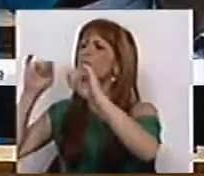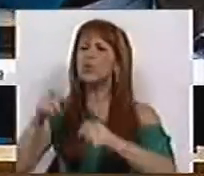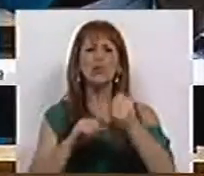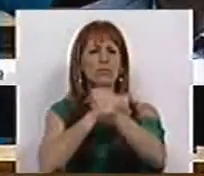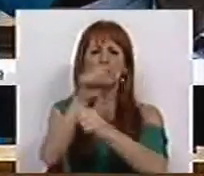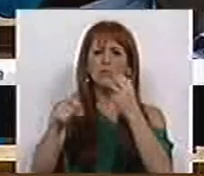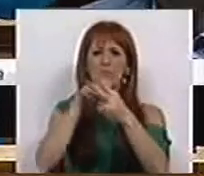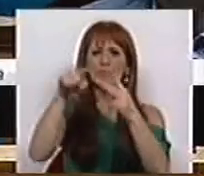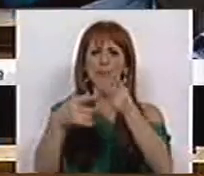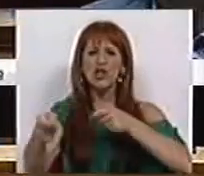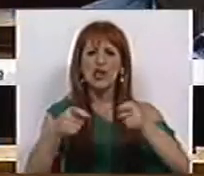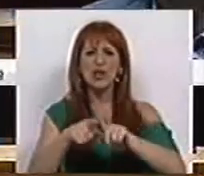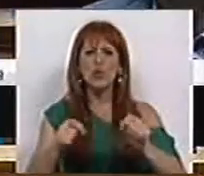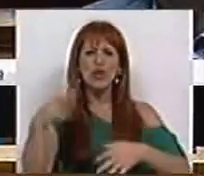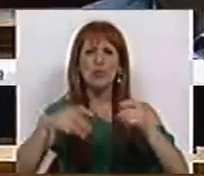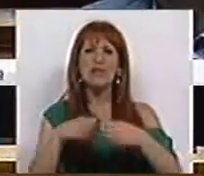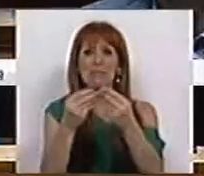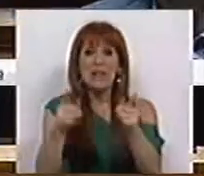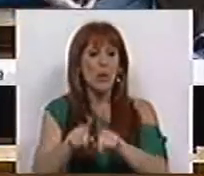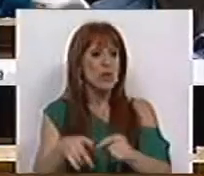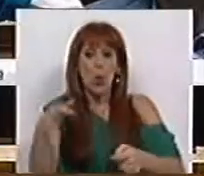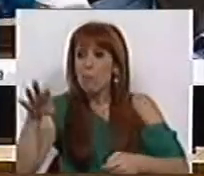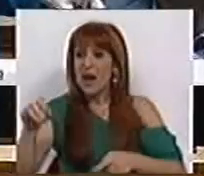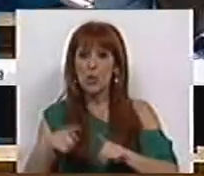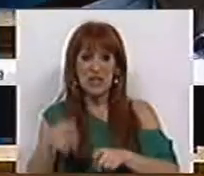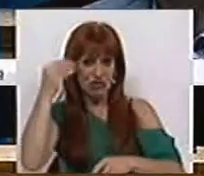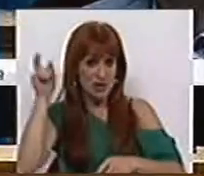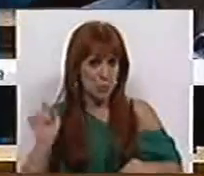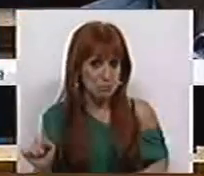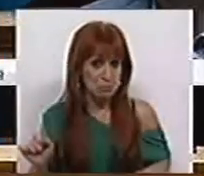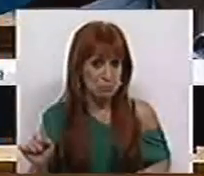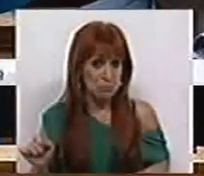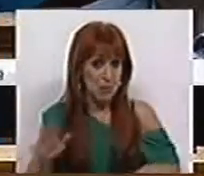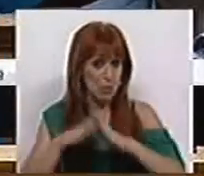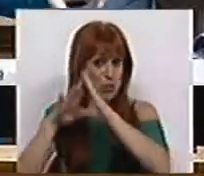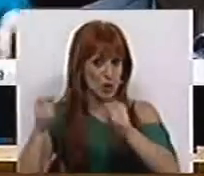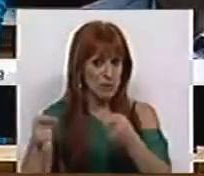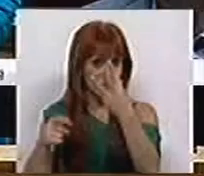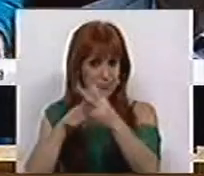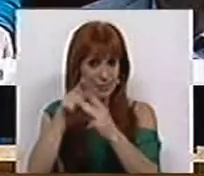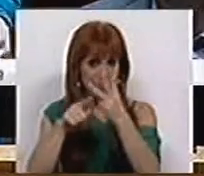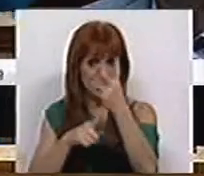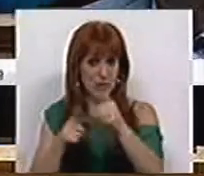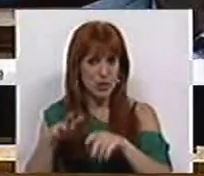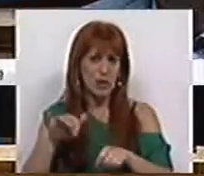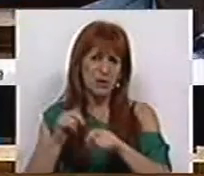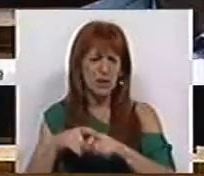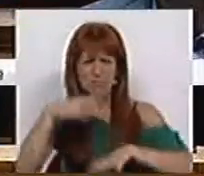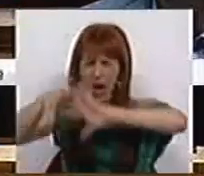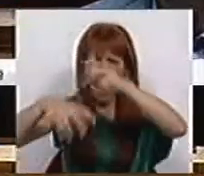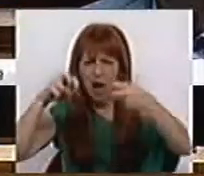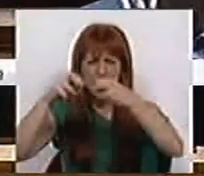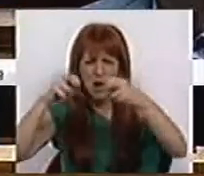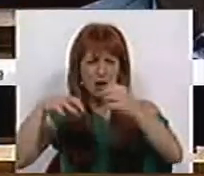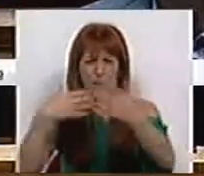tripartido de gestão destes tribunais bom essa matéria Pelos vistos do PS acho que é seu sobre o modelo tripartido e a turbulência